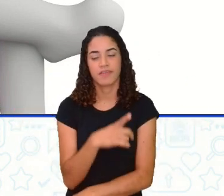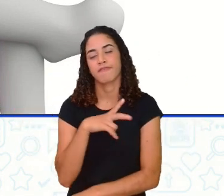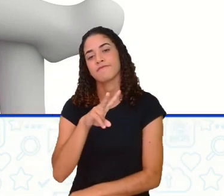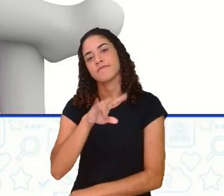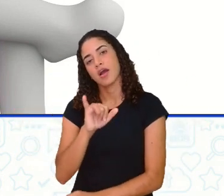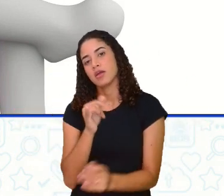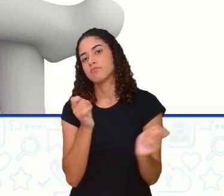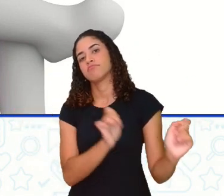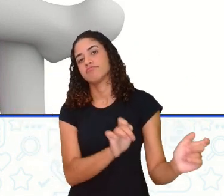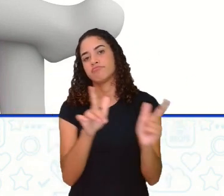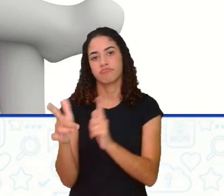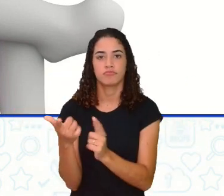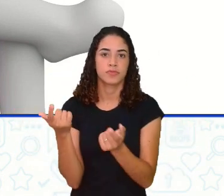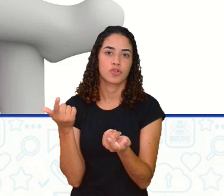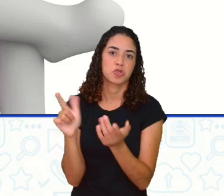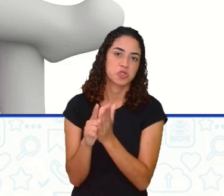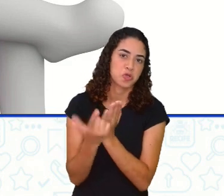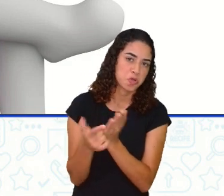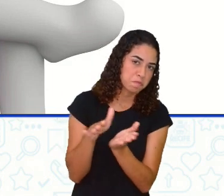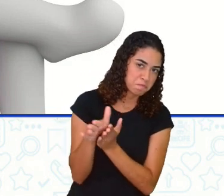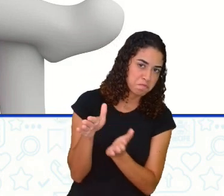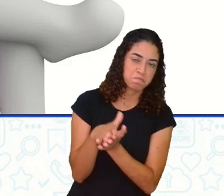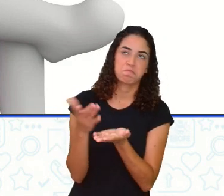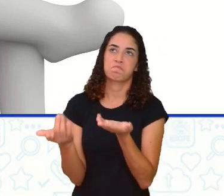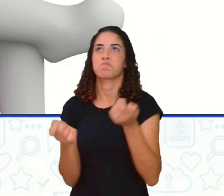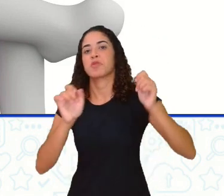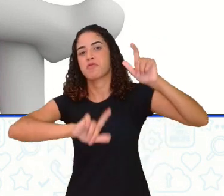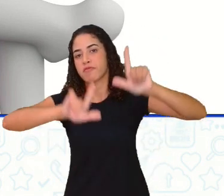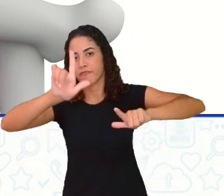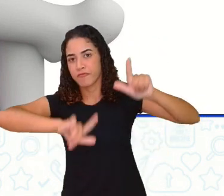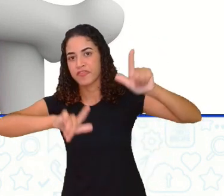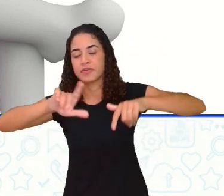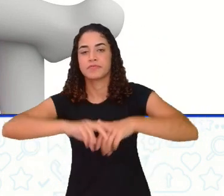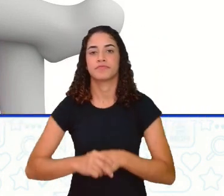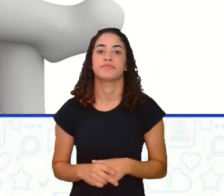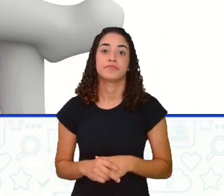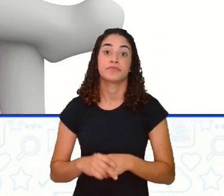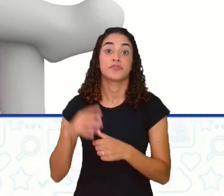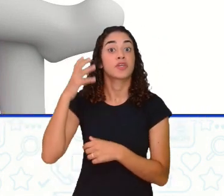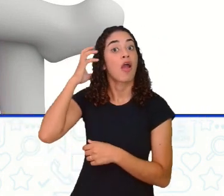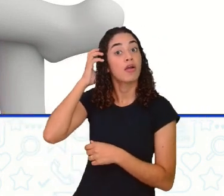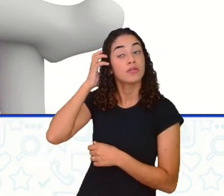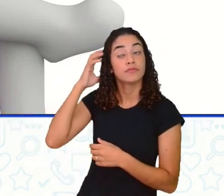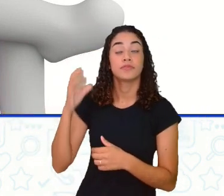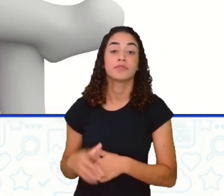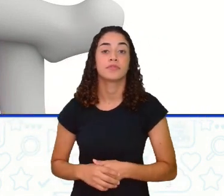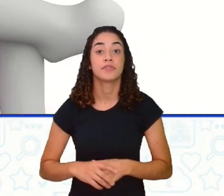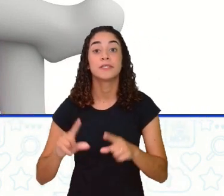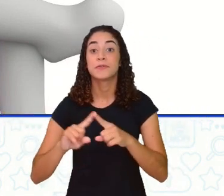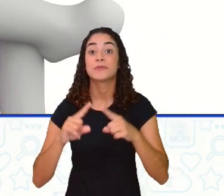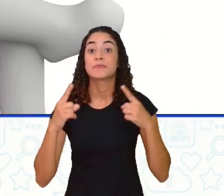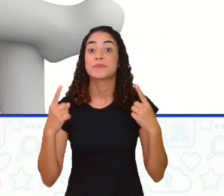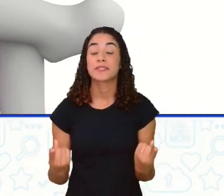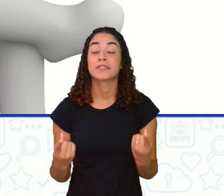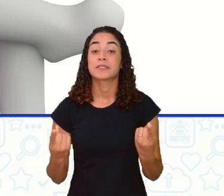aparecer no jornal impresso, ela vai aparecer na televisão, ela vai aparecer no rádio. Mas,